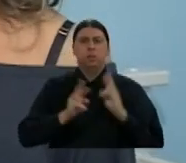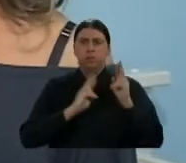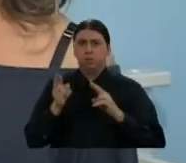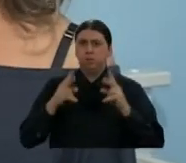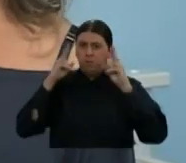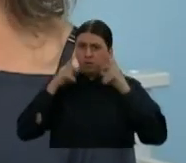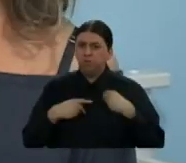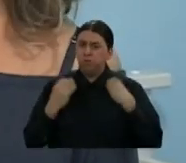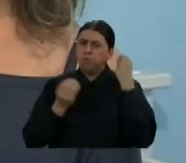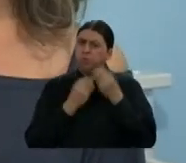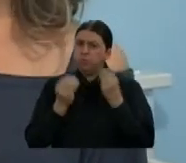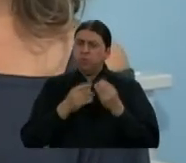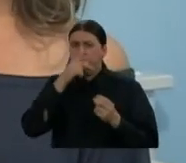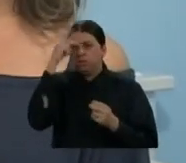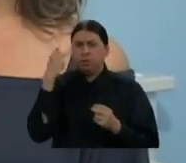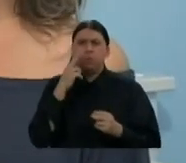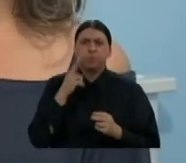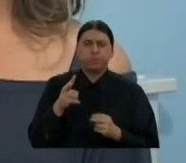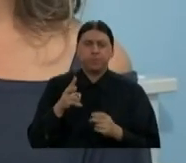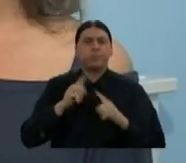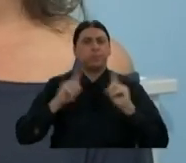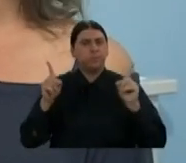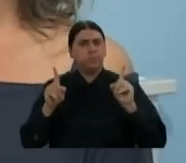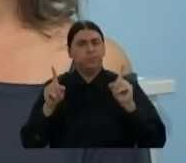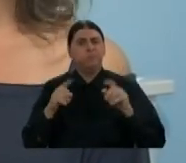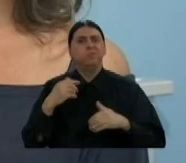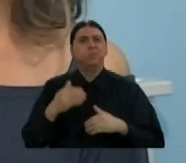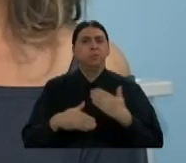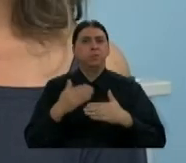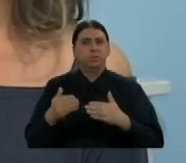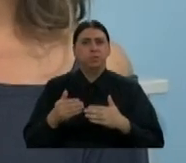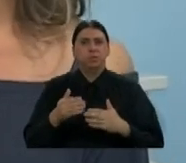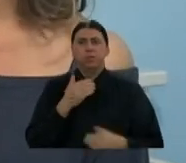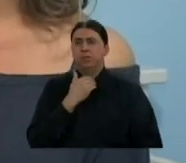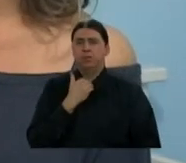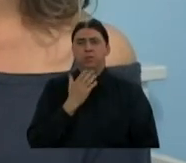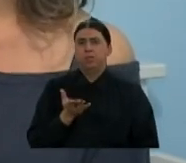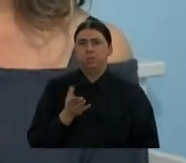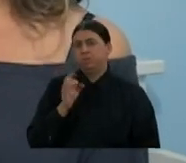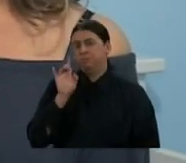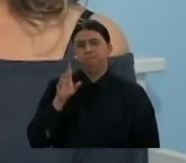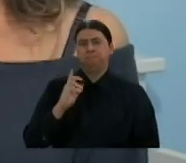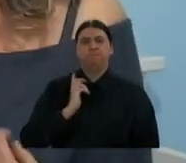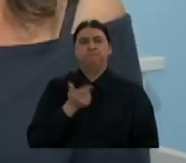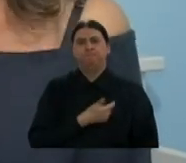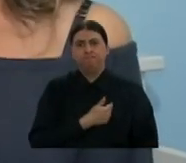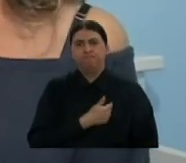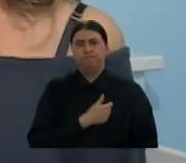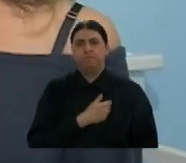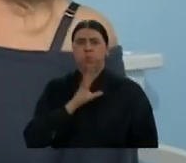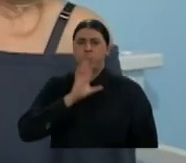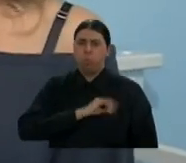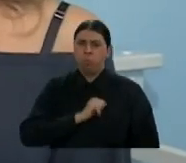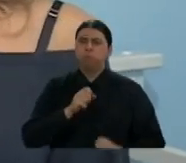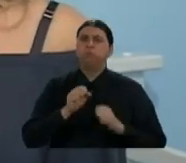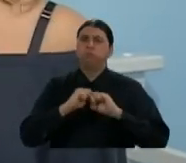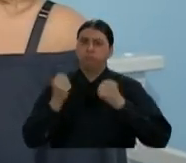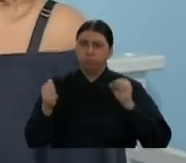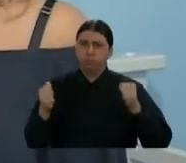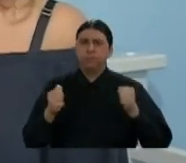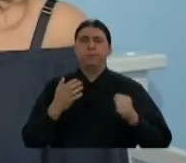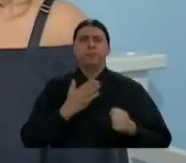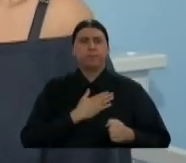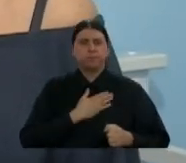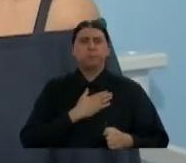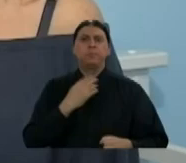como é que o pessoal vai ver né mas a não adianta eu acho que a gente o nosso amor meu e luciano